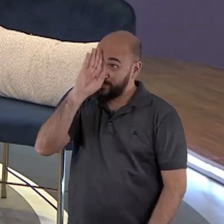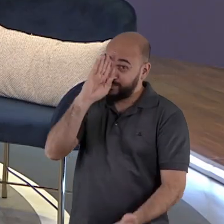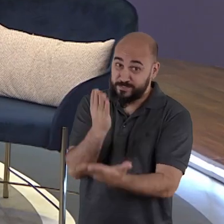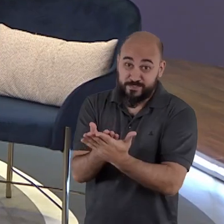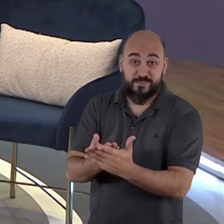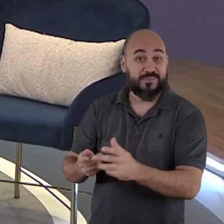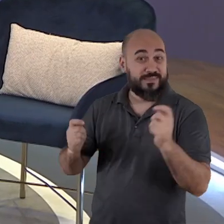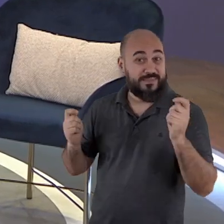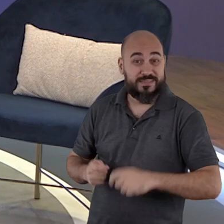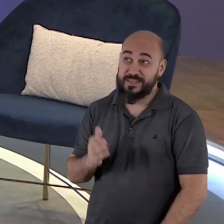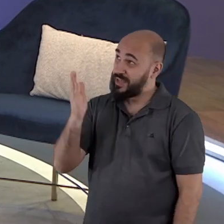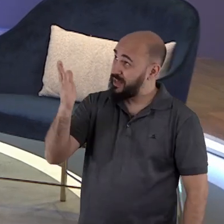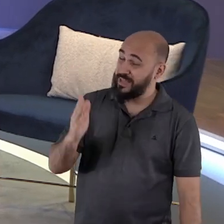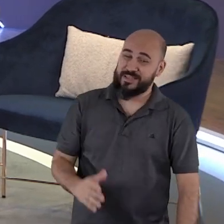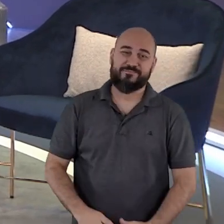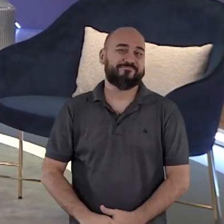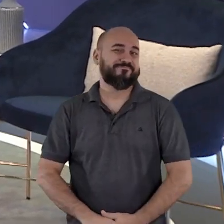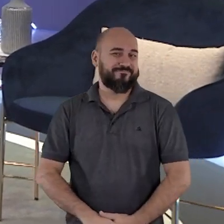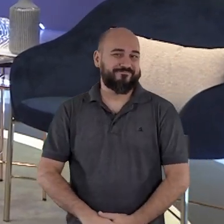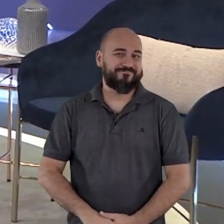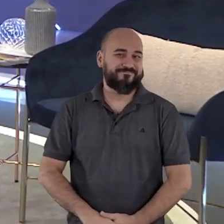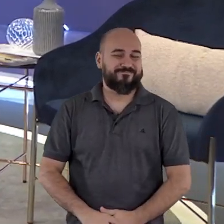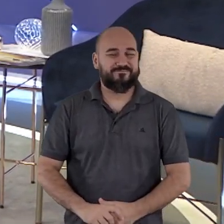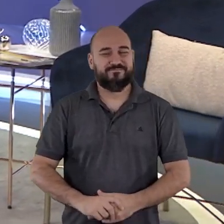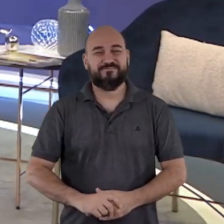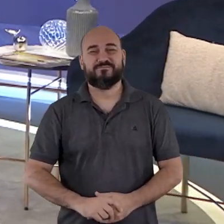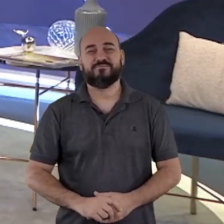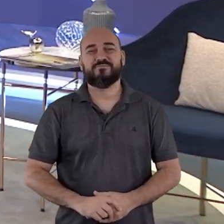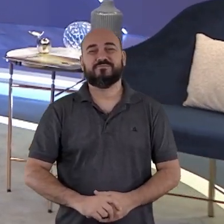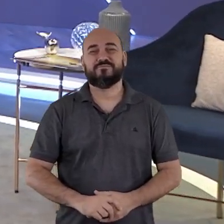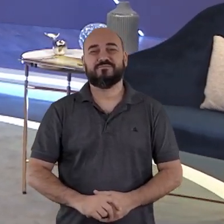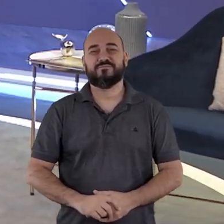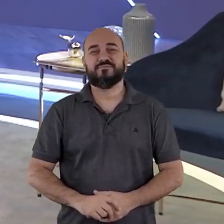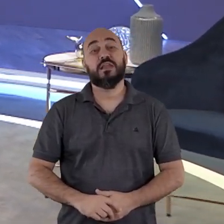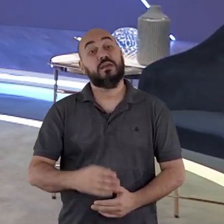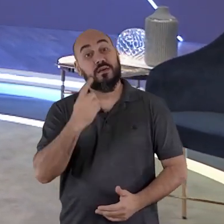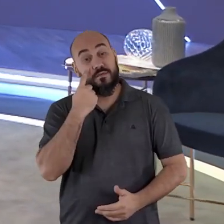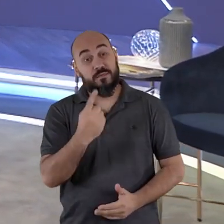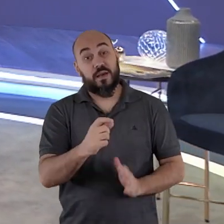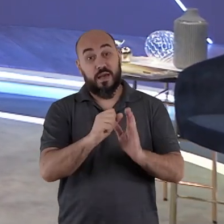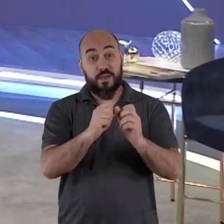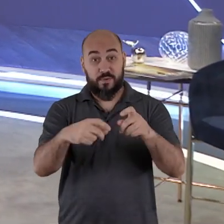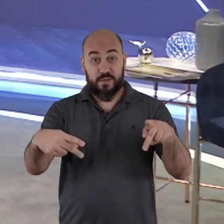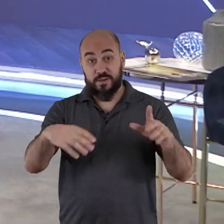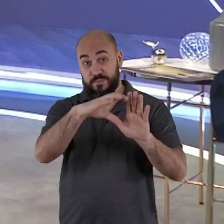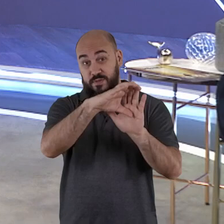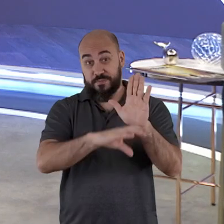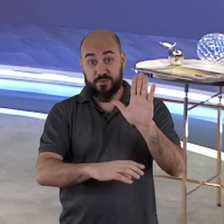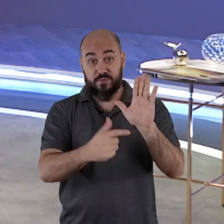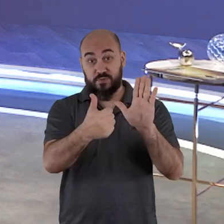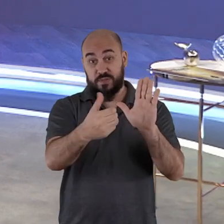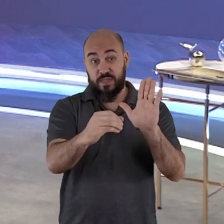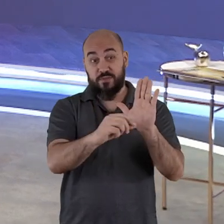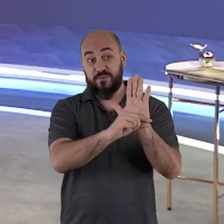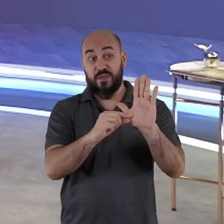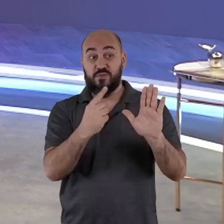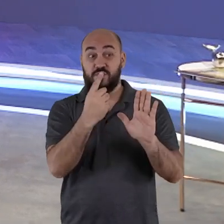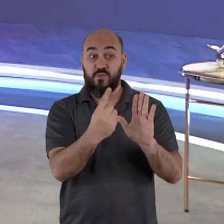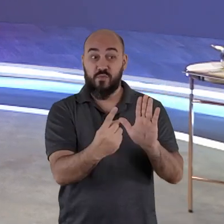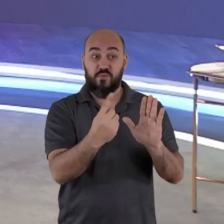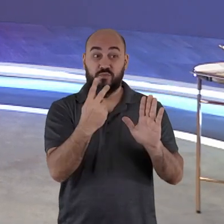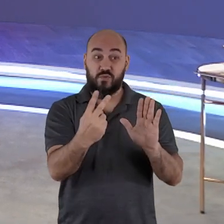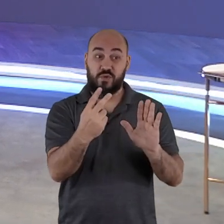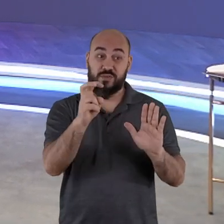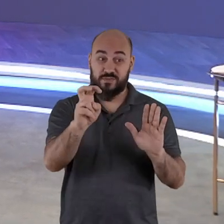dúvida. Vamos a Apocalipse capítulo 10, versos 1 e 2, 5 e 6, para entender melhor qual é